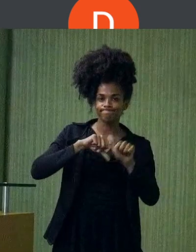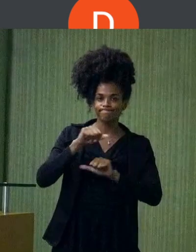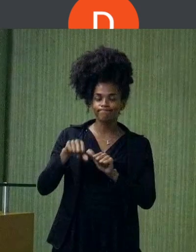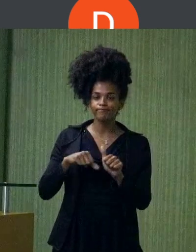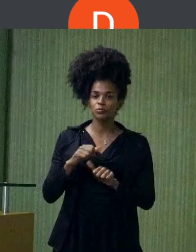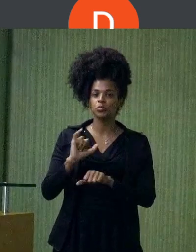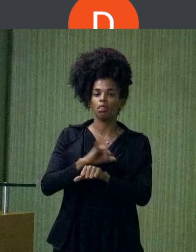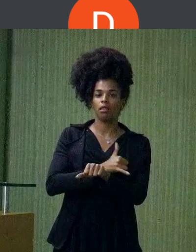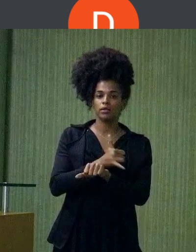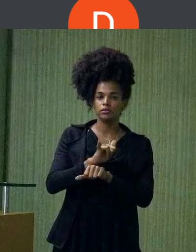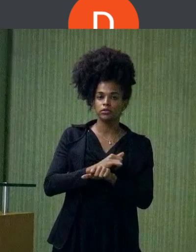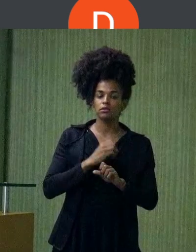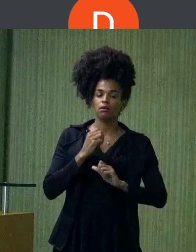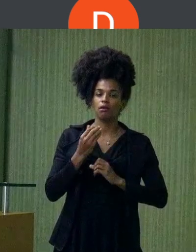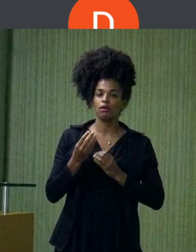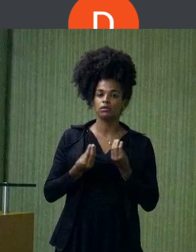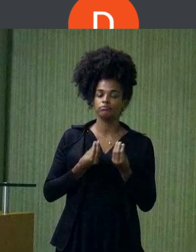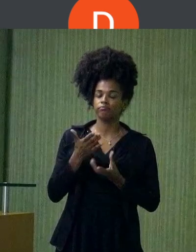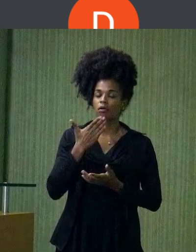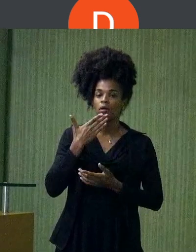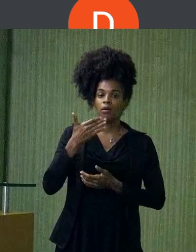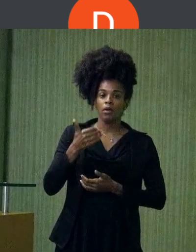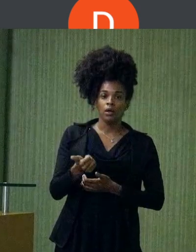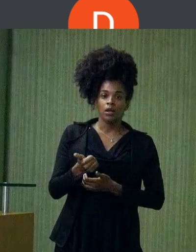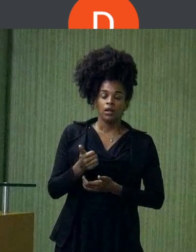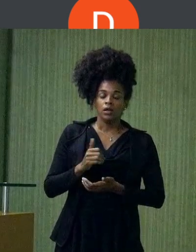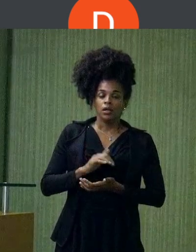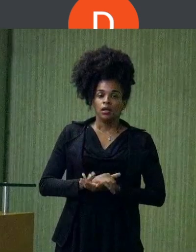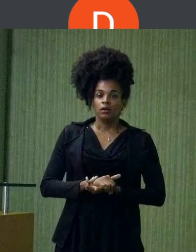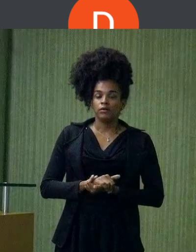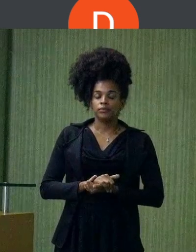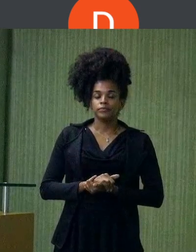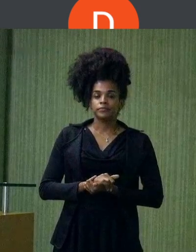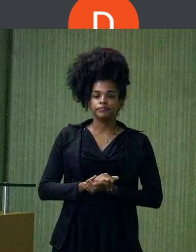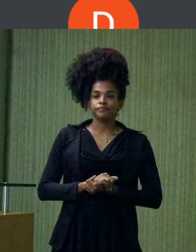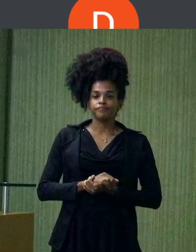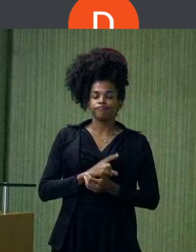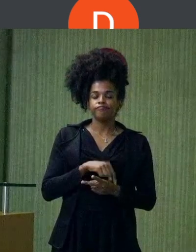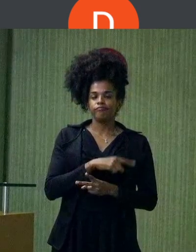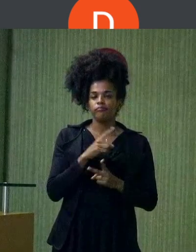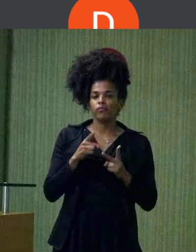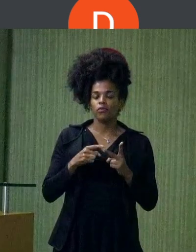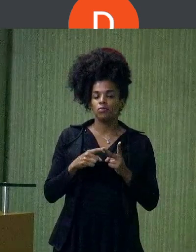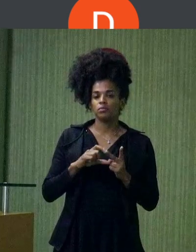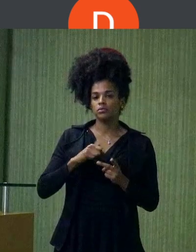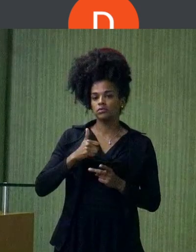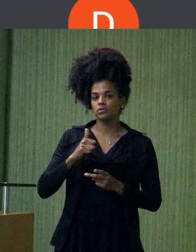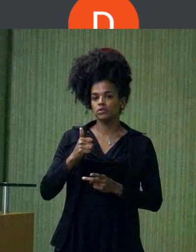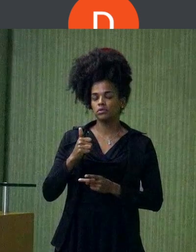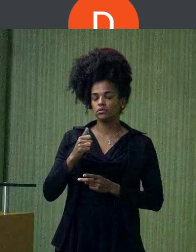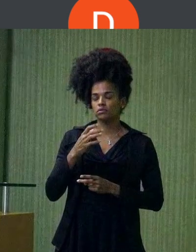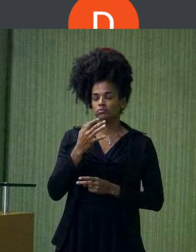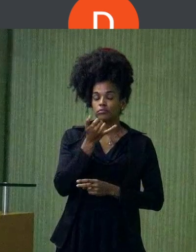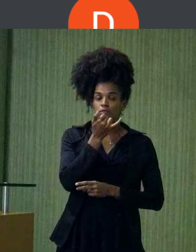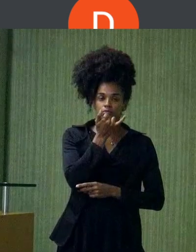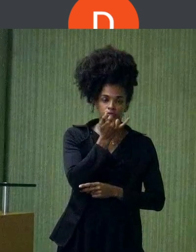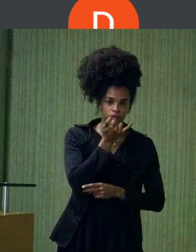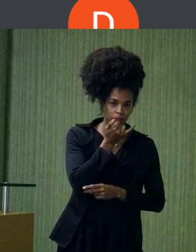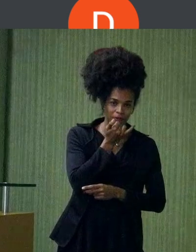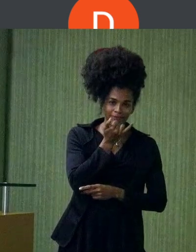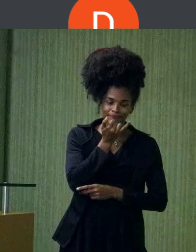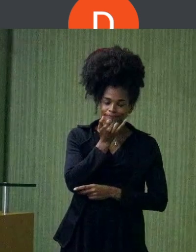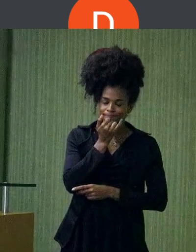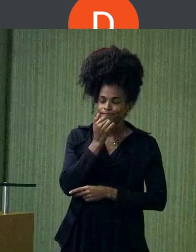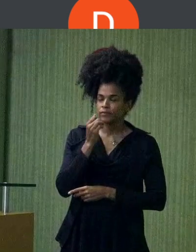encaminhar essa meta né a meta 11d a expansão para 3 milhões de matrículas nos cursos de qualificação